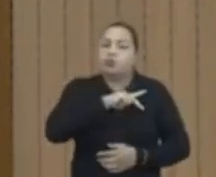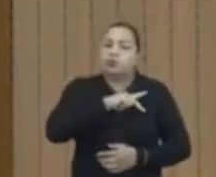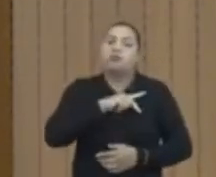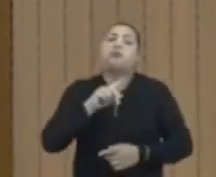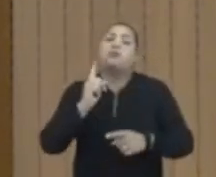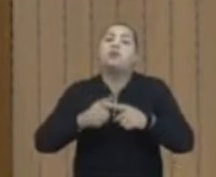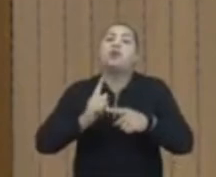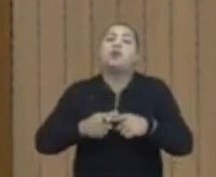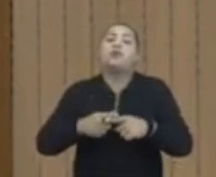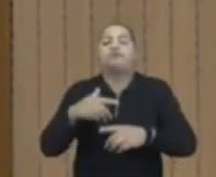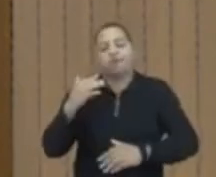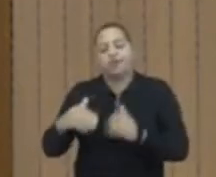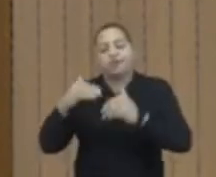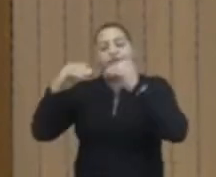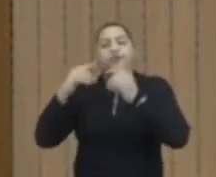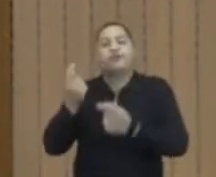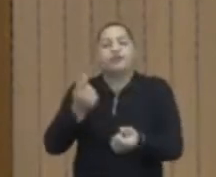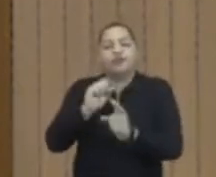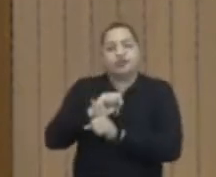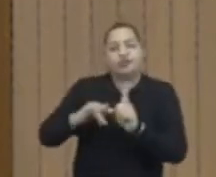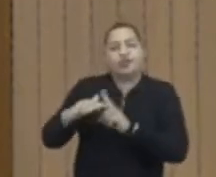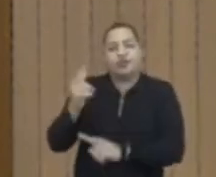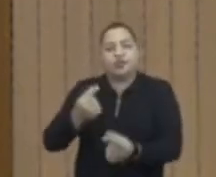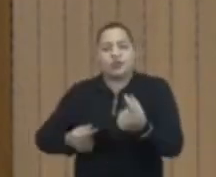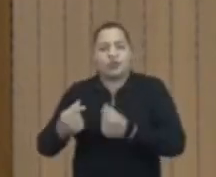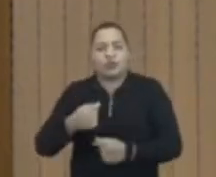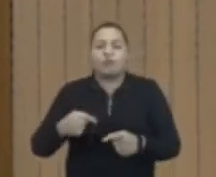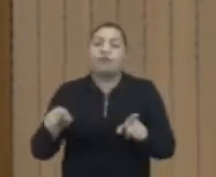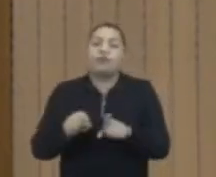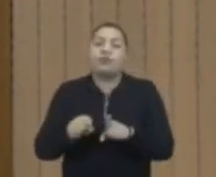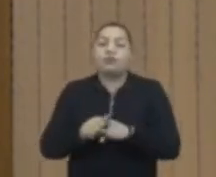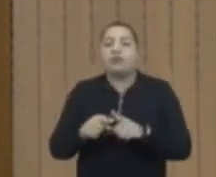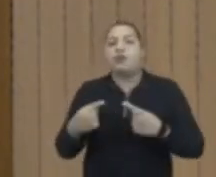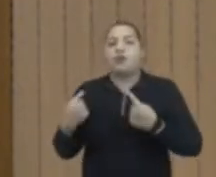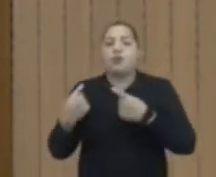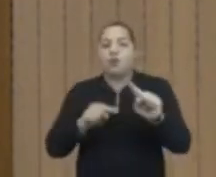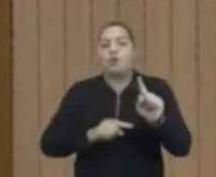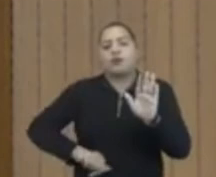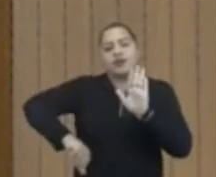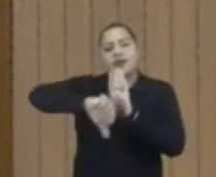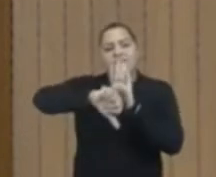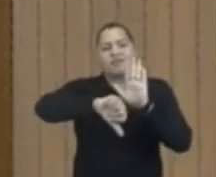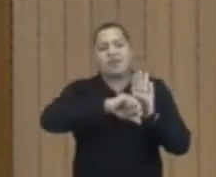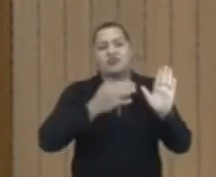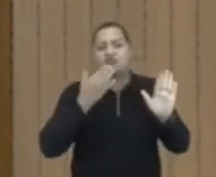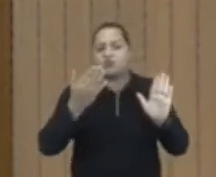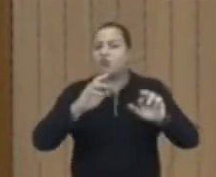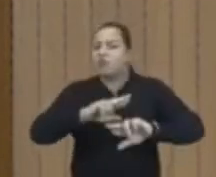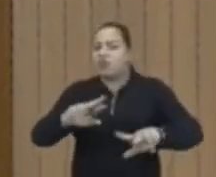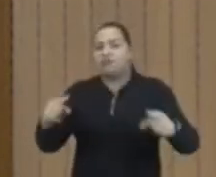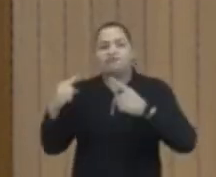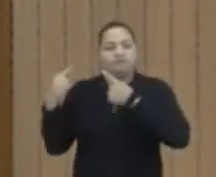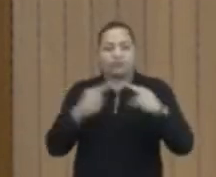desenvolvimento socioeconômico, ao mesmo tempo que combatemos toda sorte de criminalidade. O novo prédio